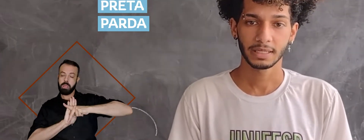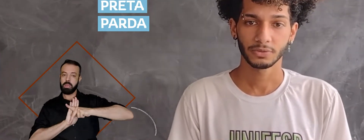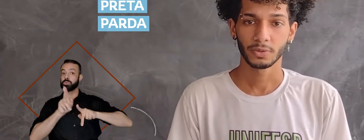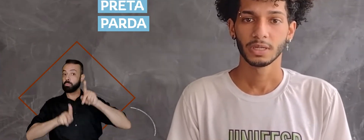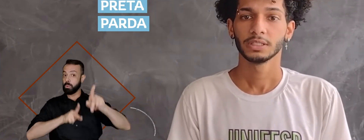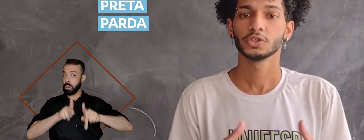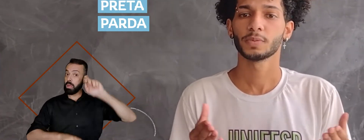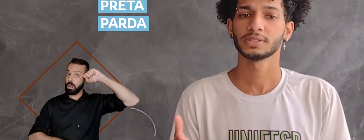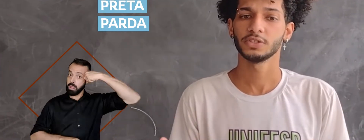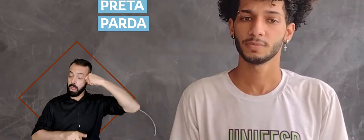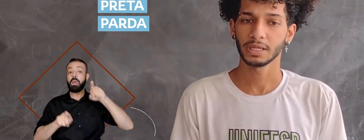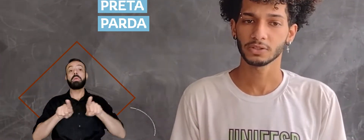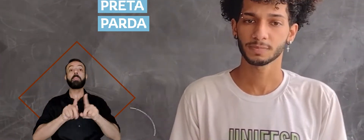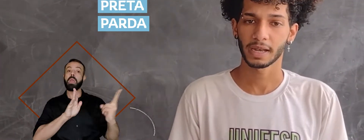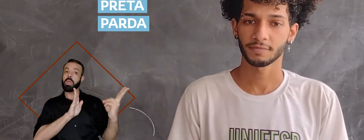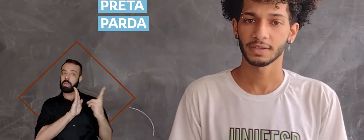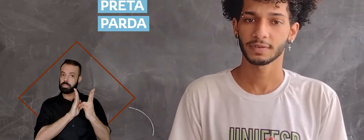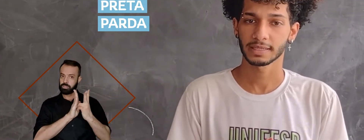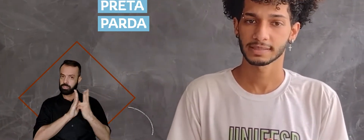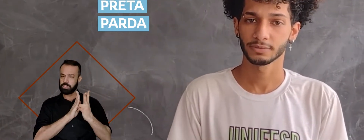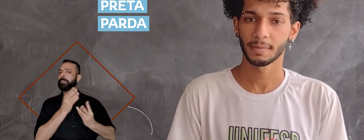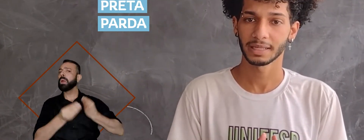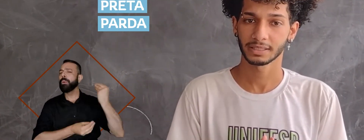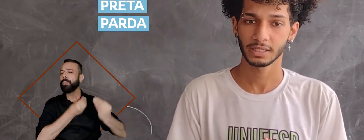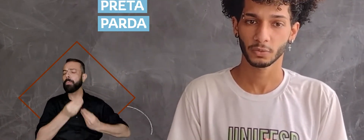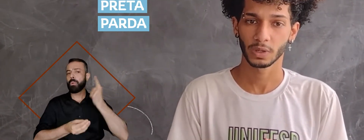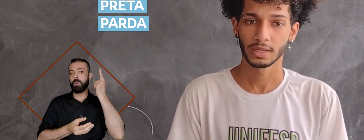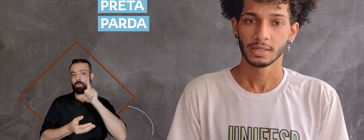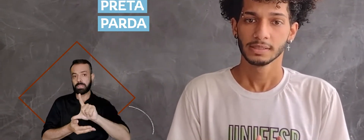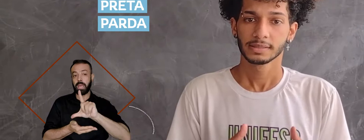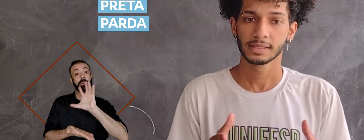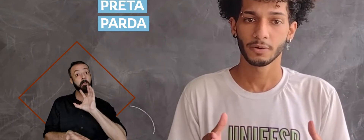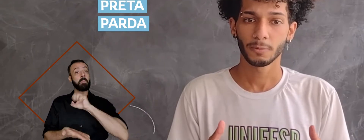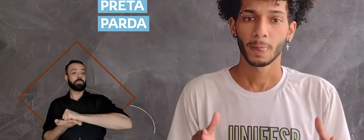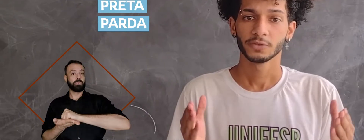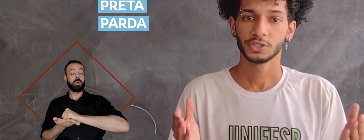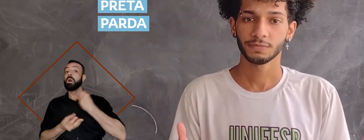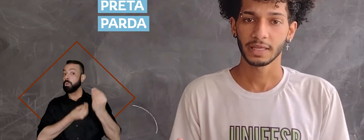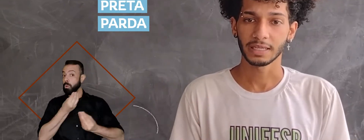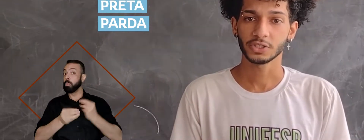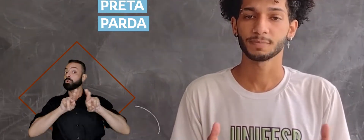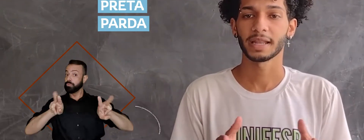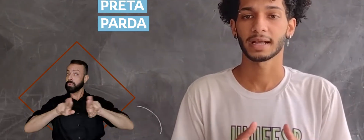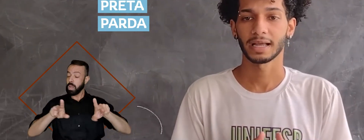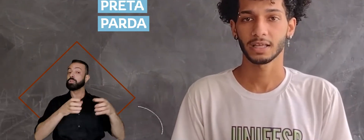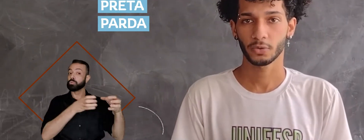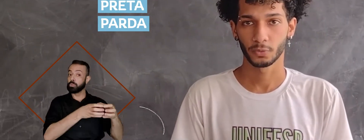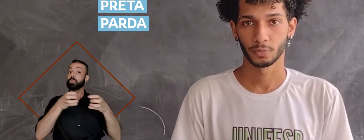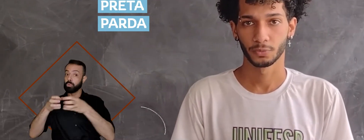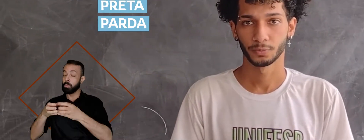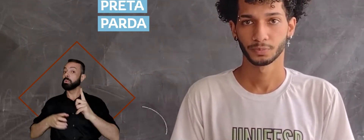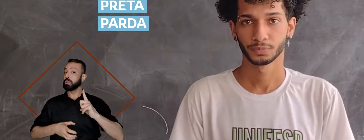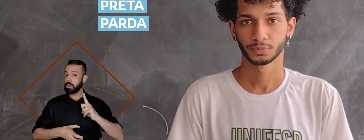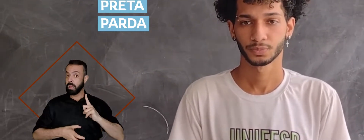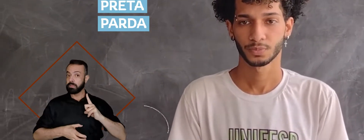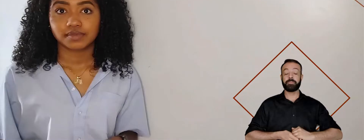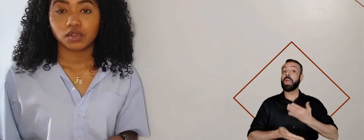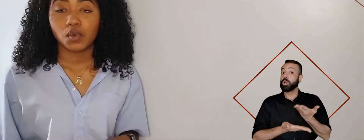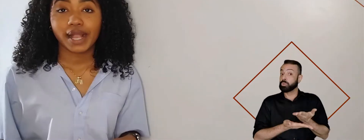lembrando que os procedimentos para a verificação da matrícula são diferentes para cada grupo.